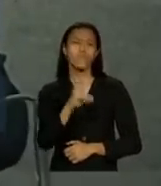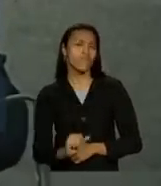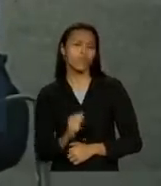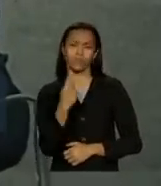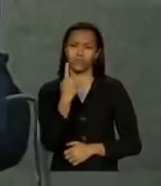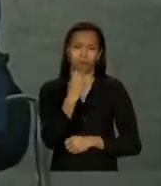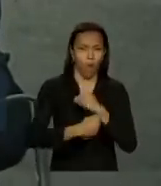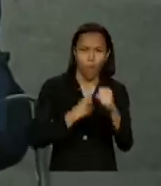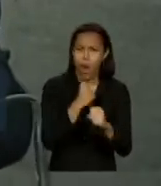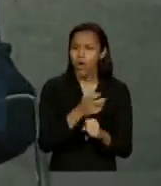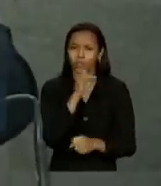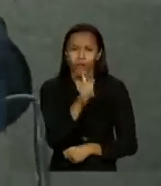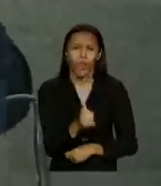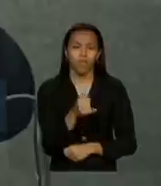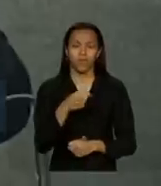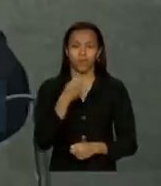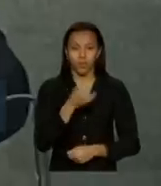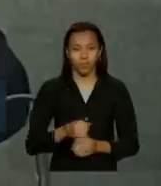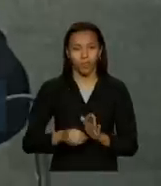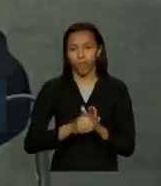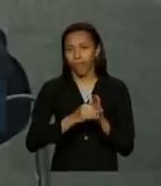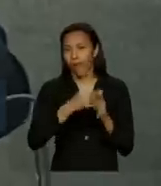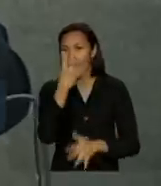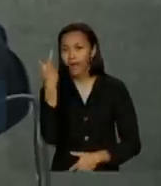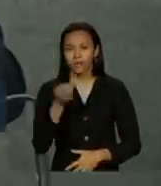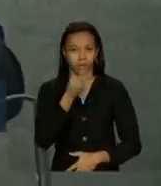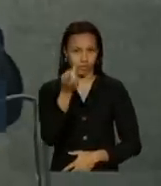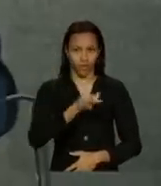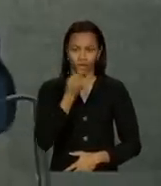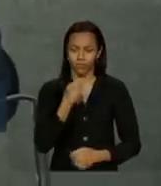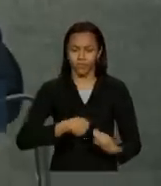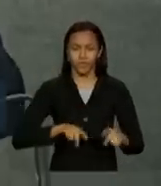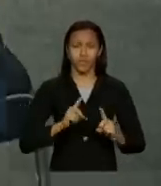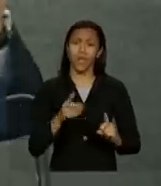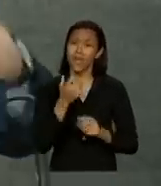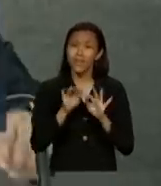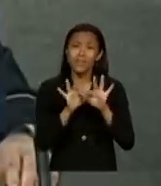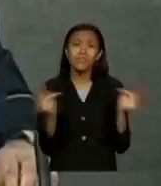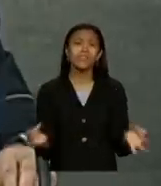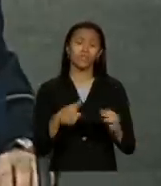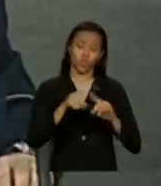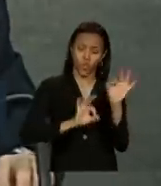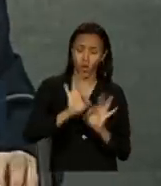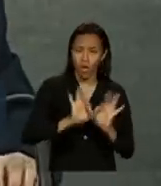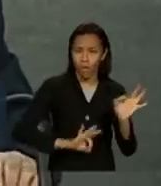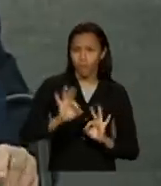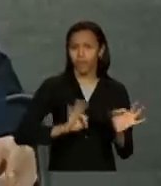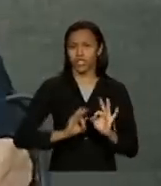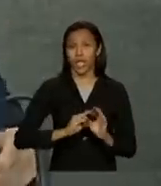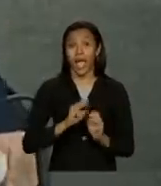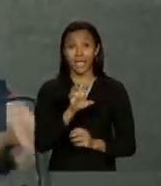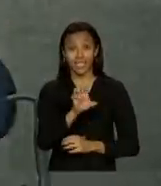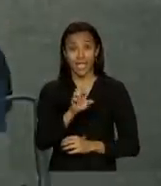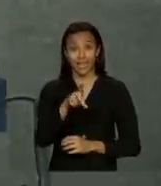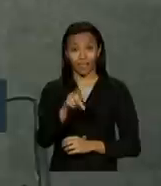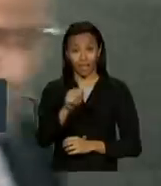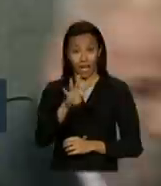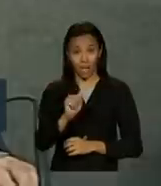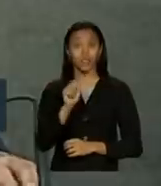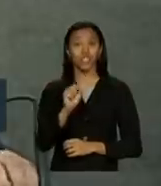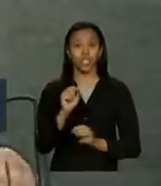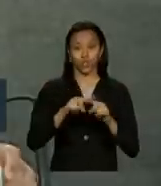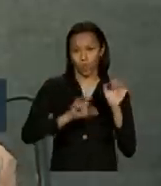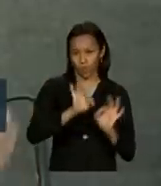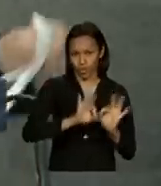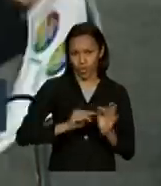ano tá certo tão simples porque eu tenho que planejar as etapas os problemas do projeto no